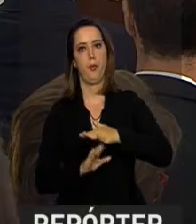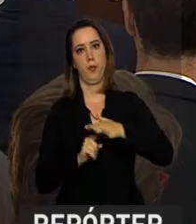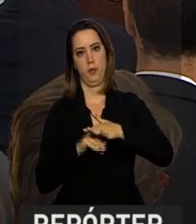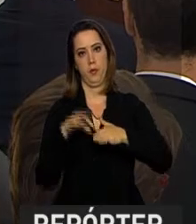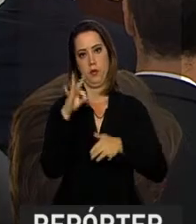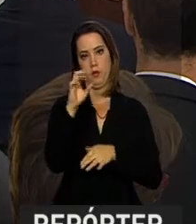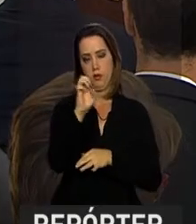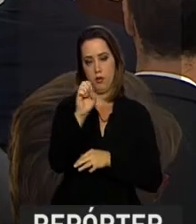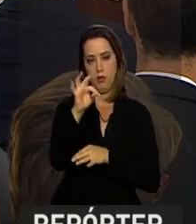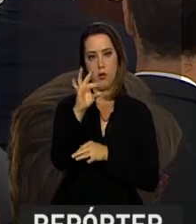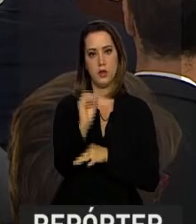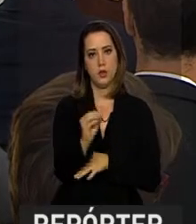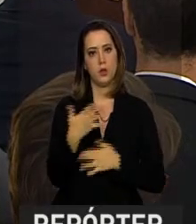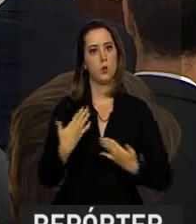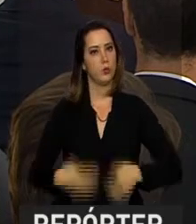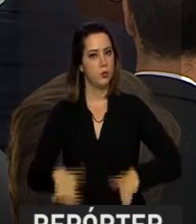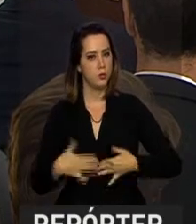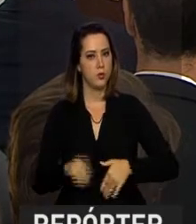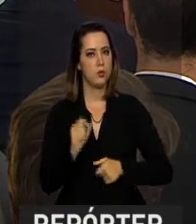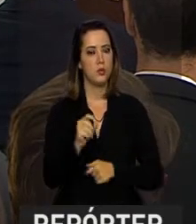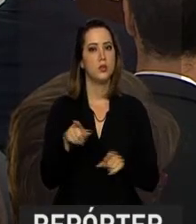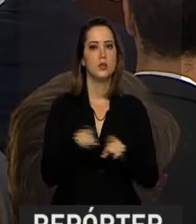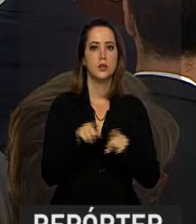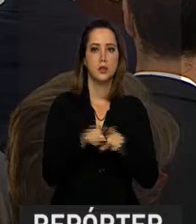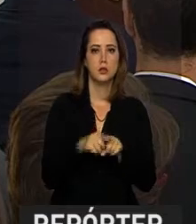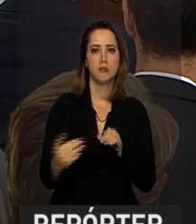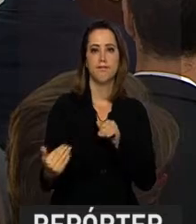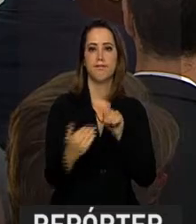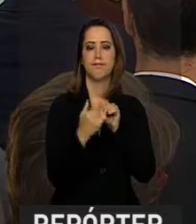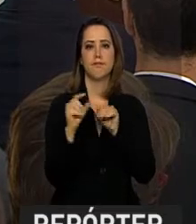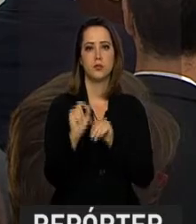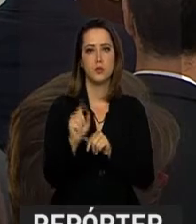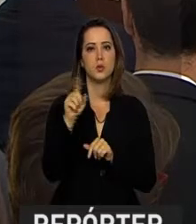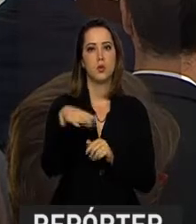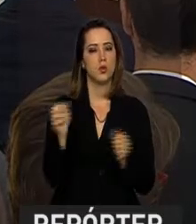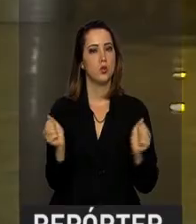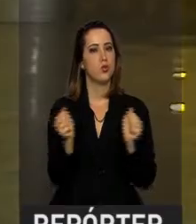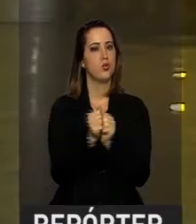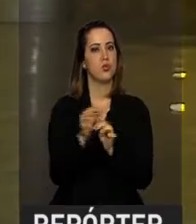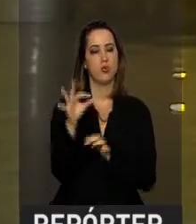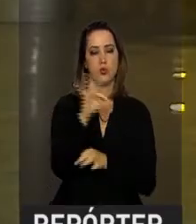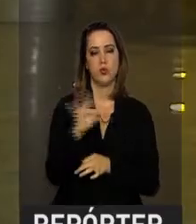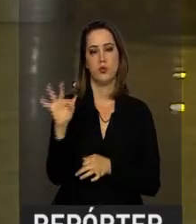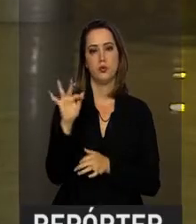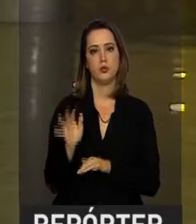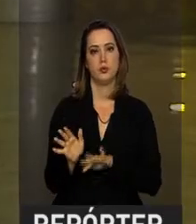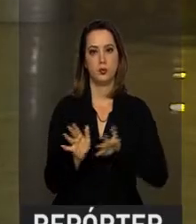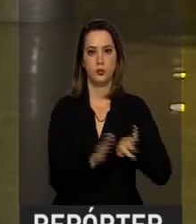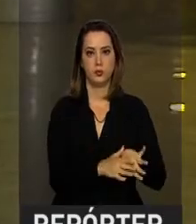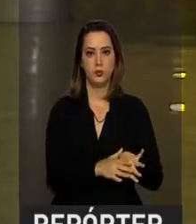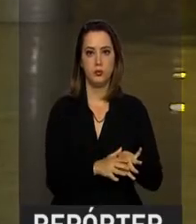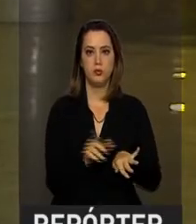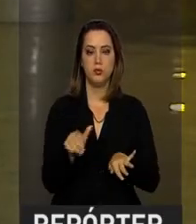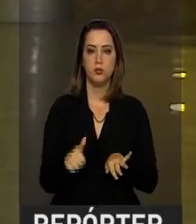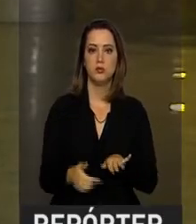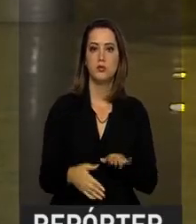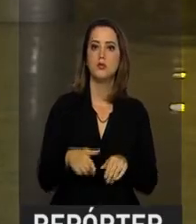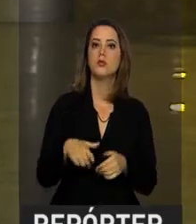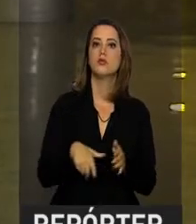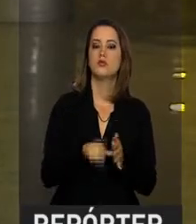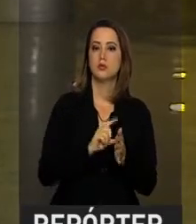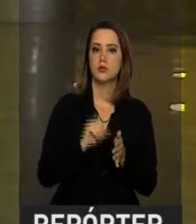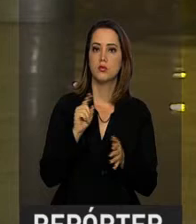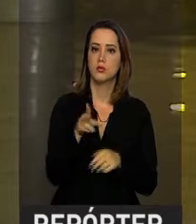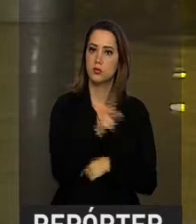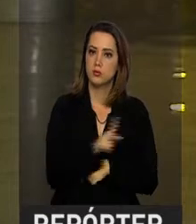essa é uma questão que vai tomar conta por assim dizer da federação e mais cedo o presidente temer se